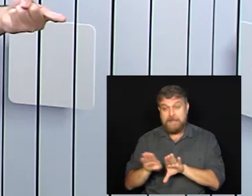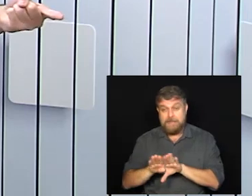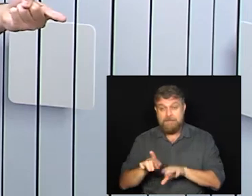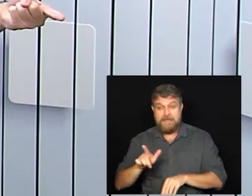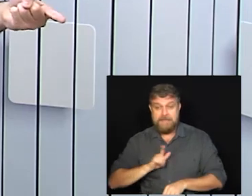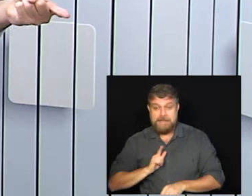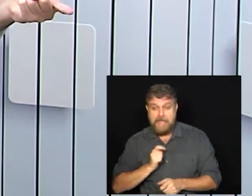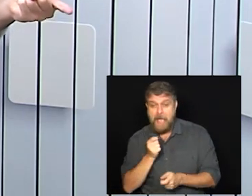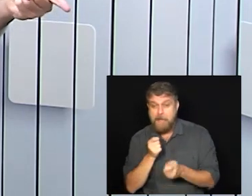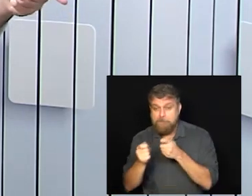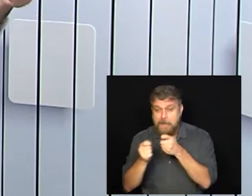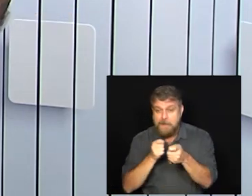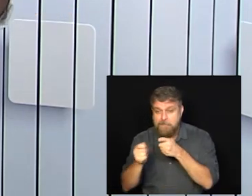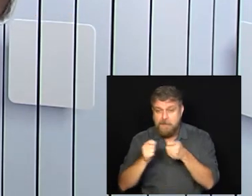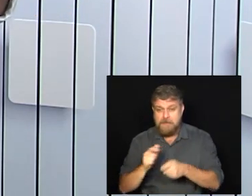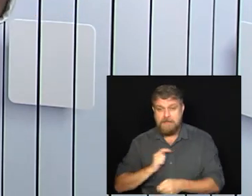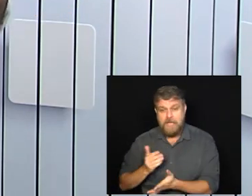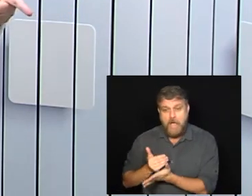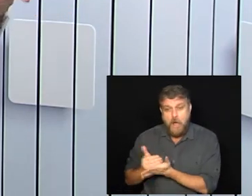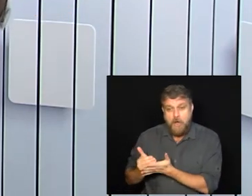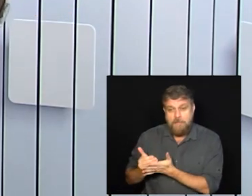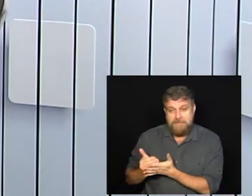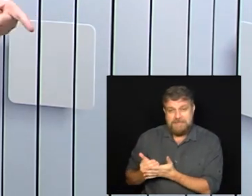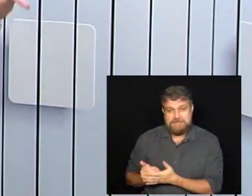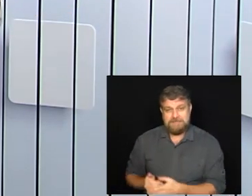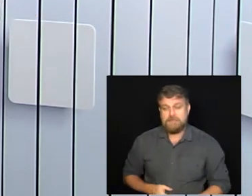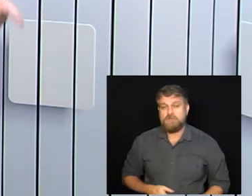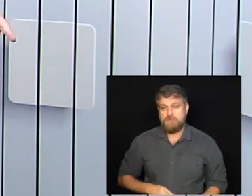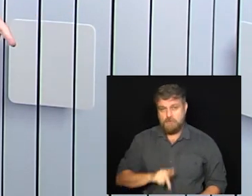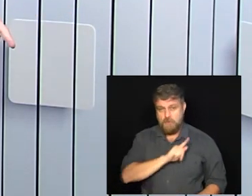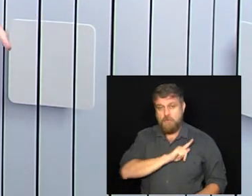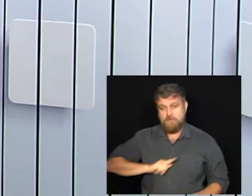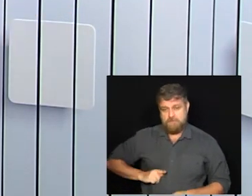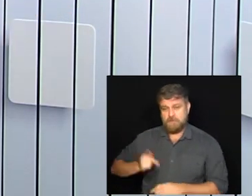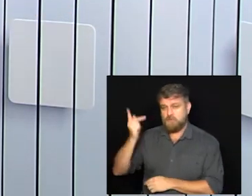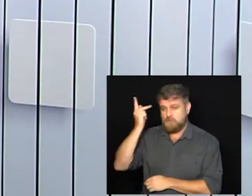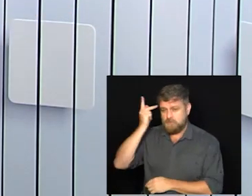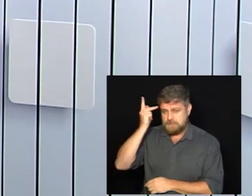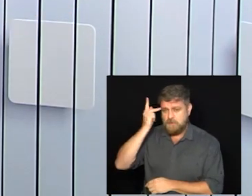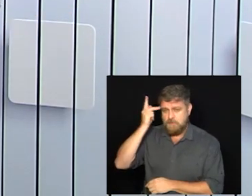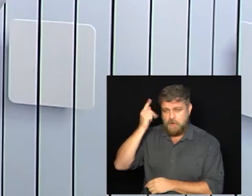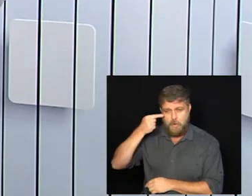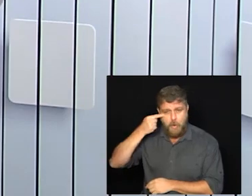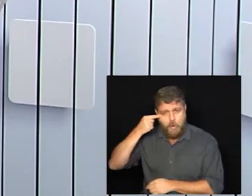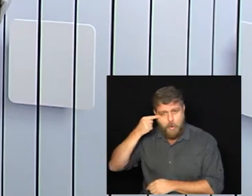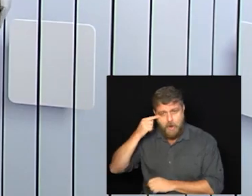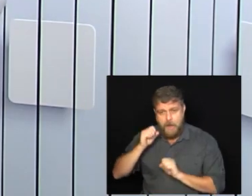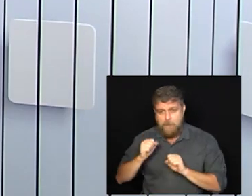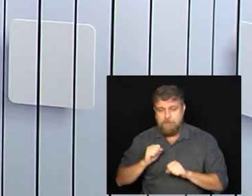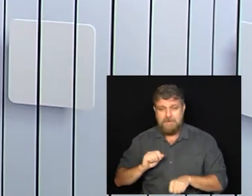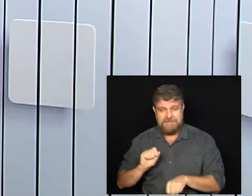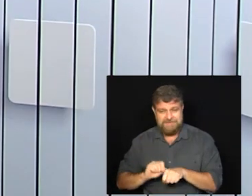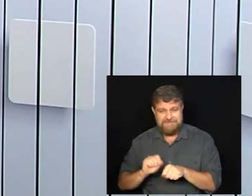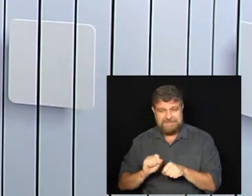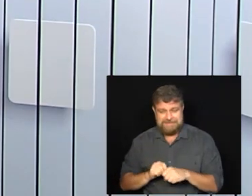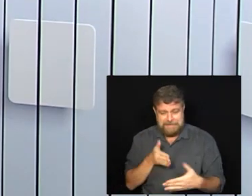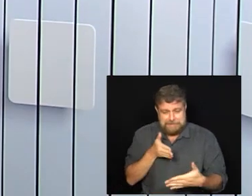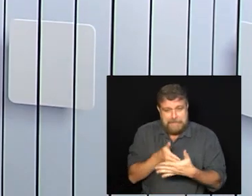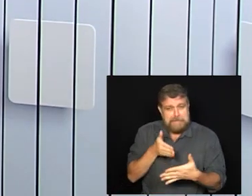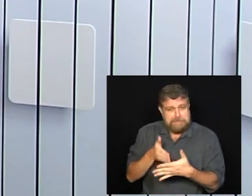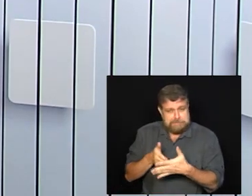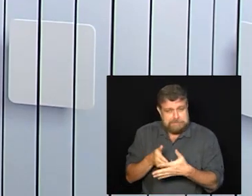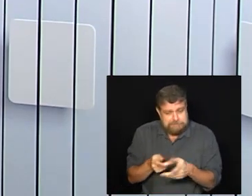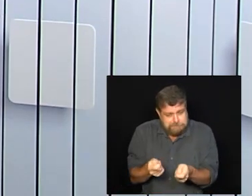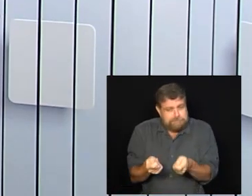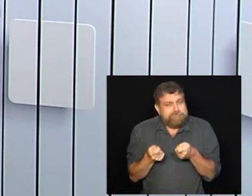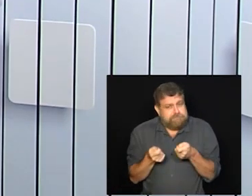da entrevista coletiva que começa há pouco do governo do estado, que pode aumentar aí as restrições